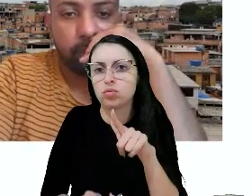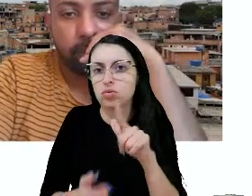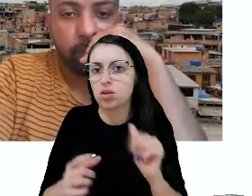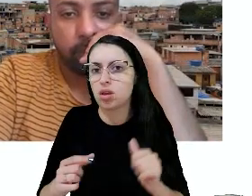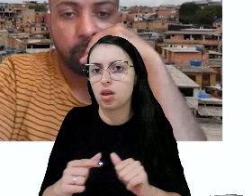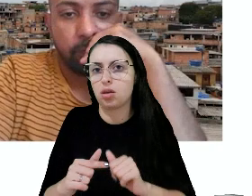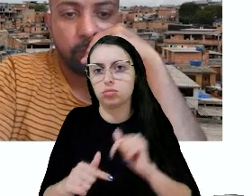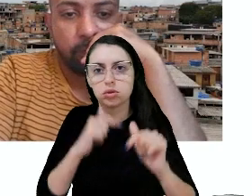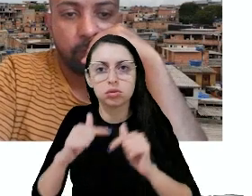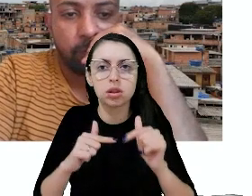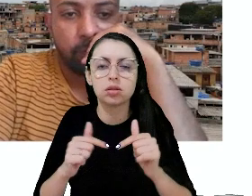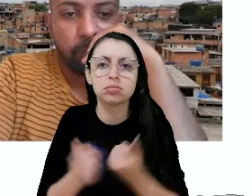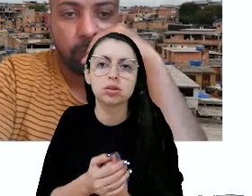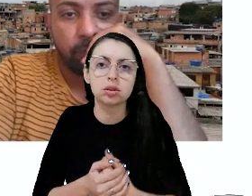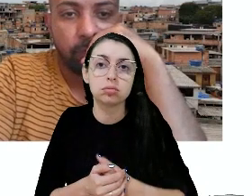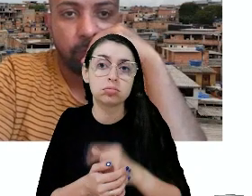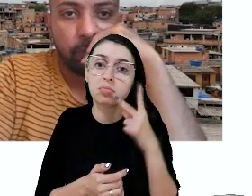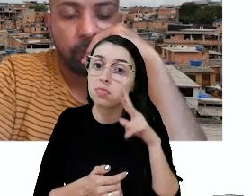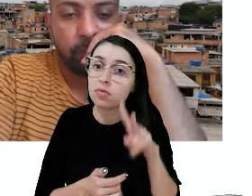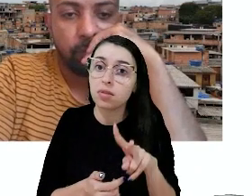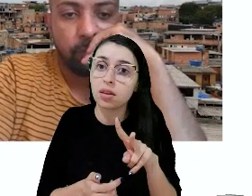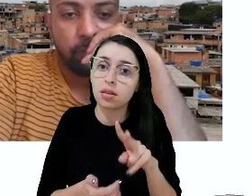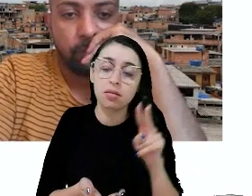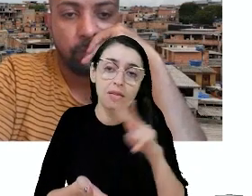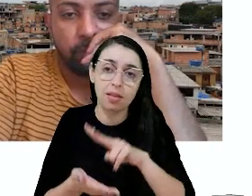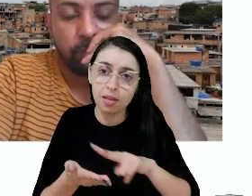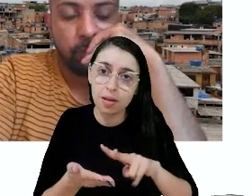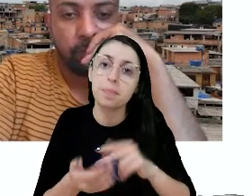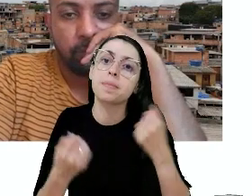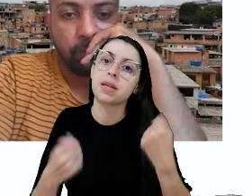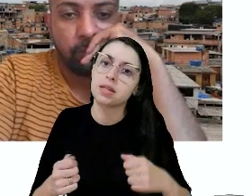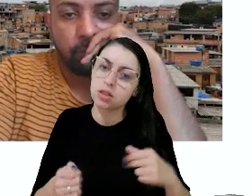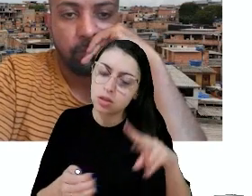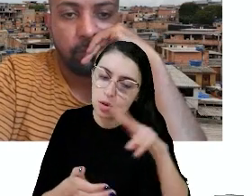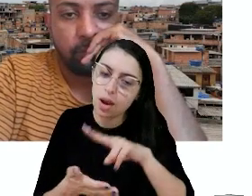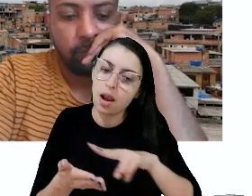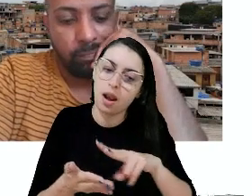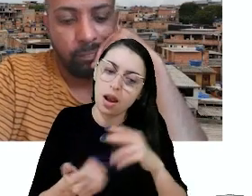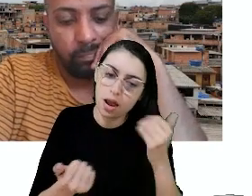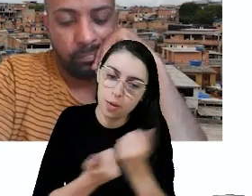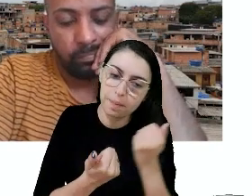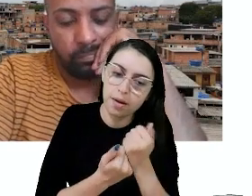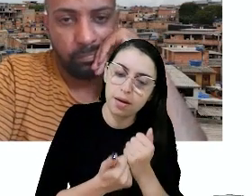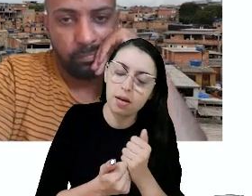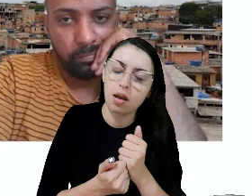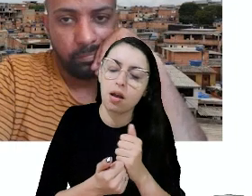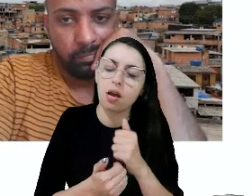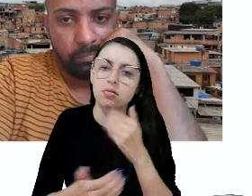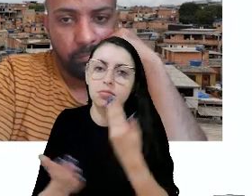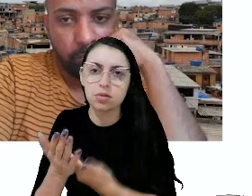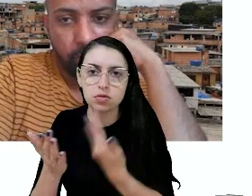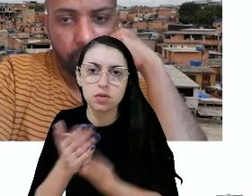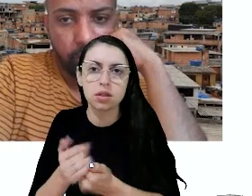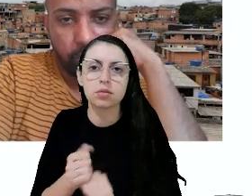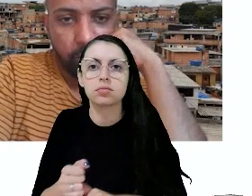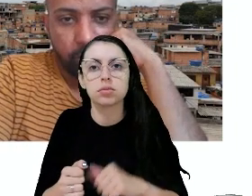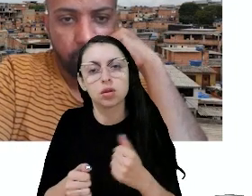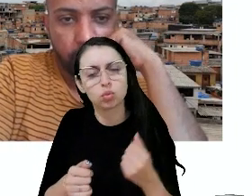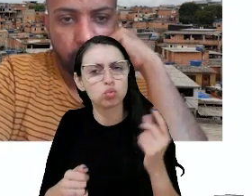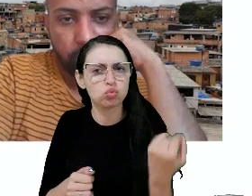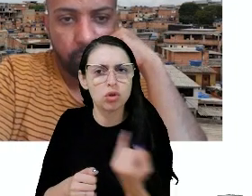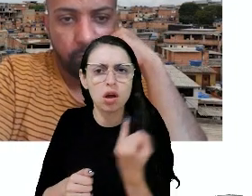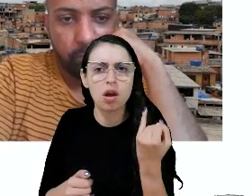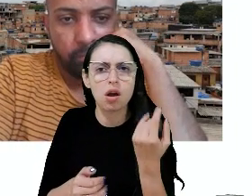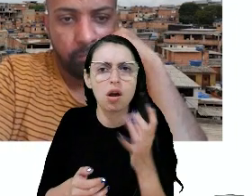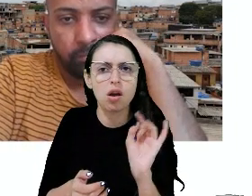no momento da aula online. Minha filha não lê, então eu preciso ler e acompanhar essas tarefas. Agora, eu digo isso enquanto uma mulher autônoma